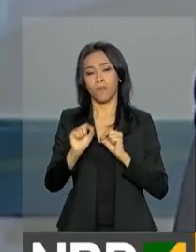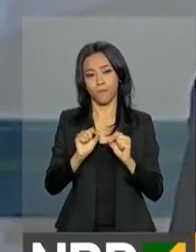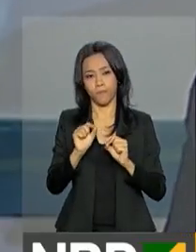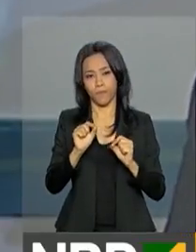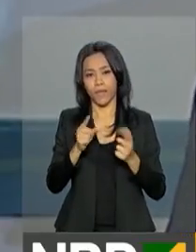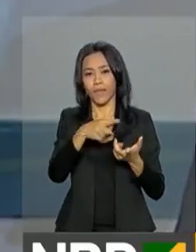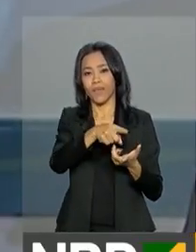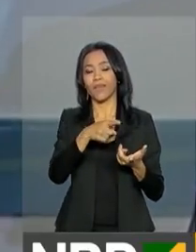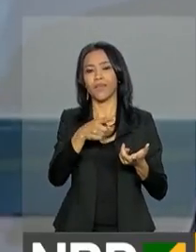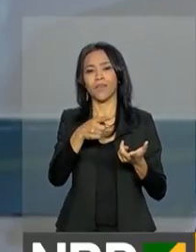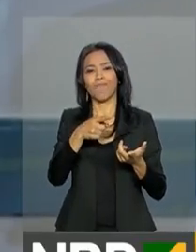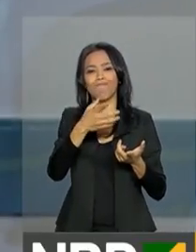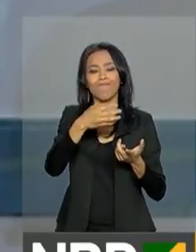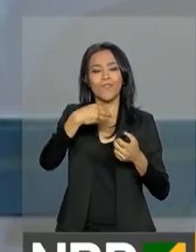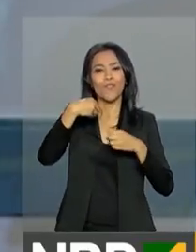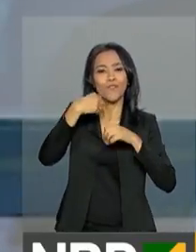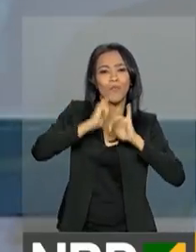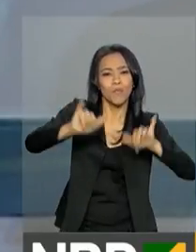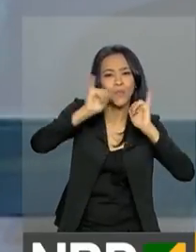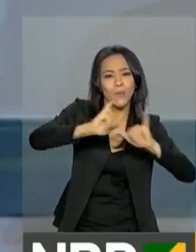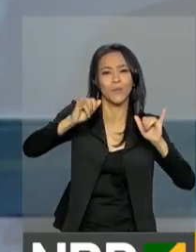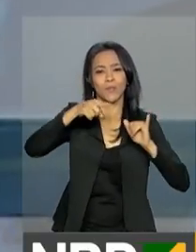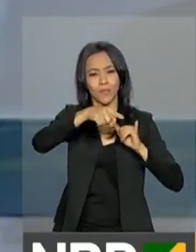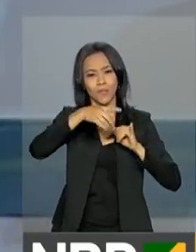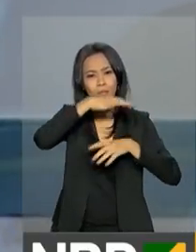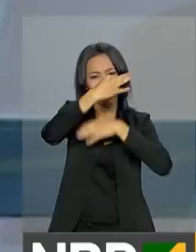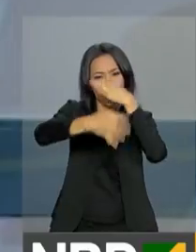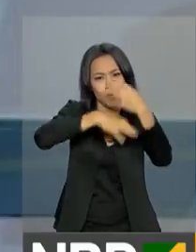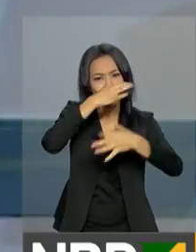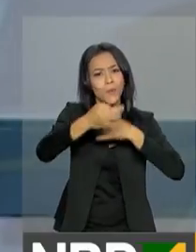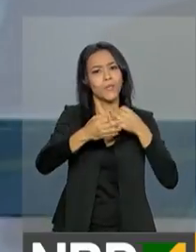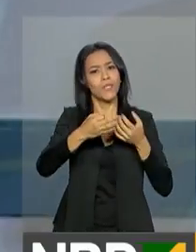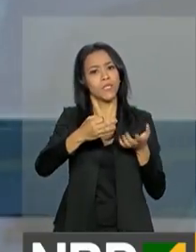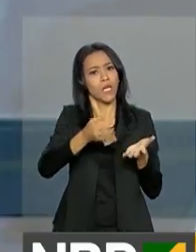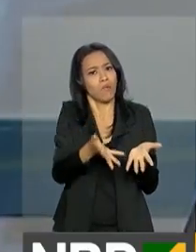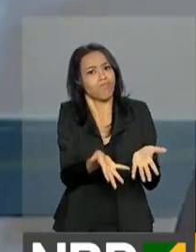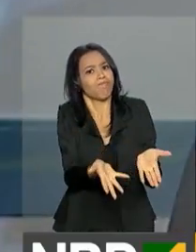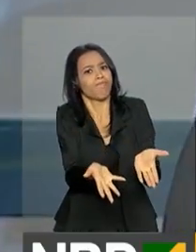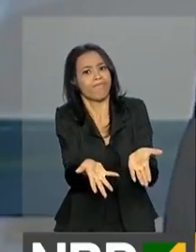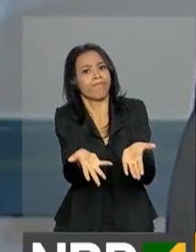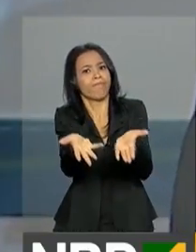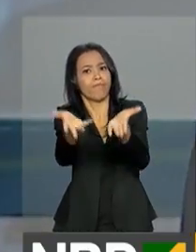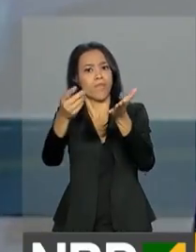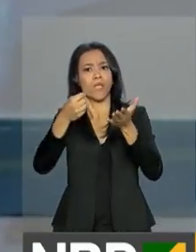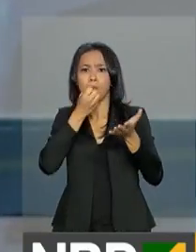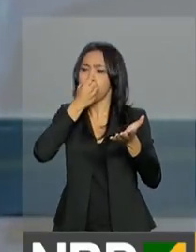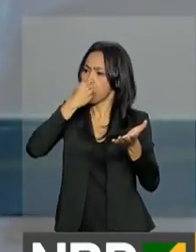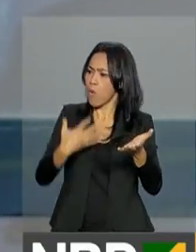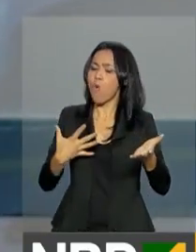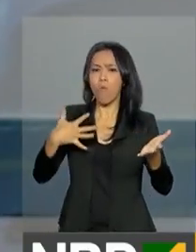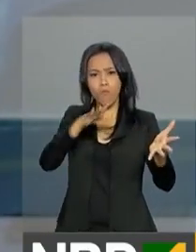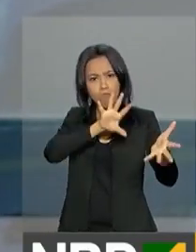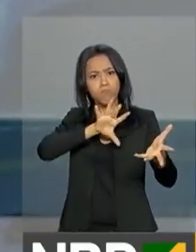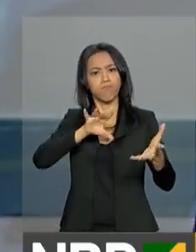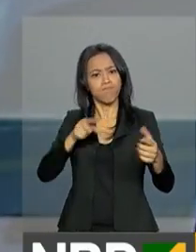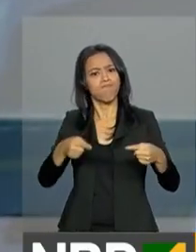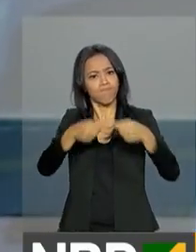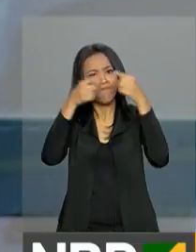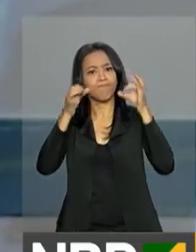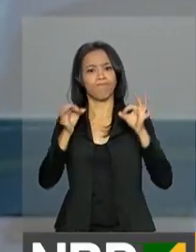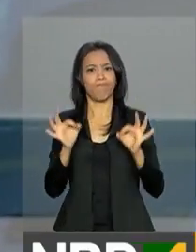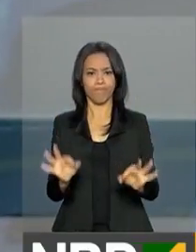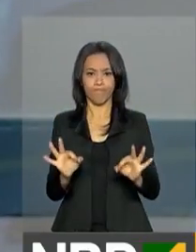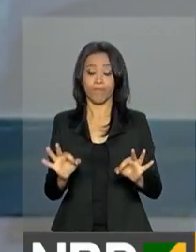de informações e opiniões que garante um ambiente adequado para que